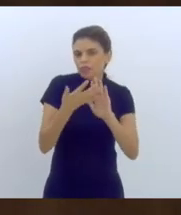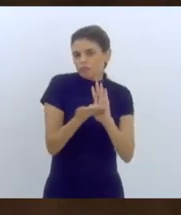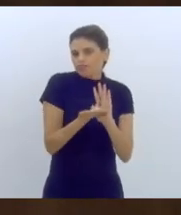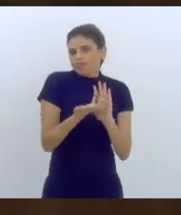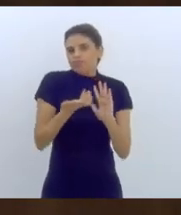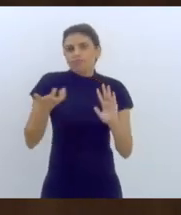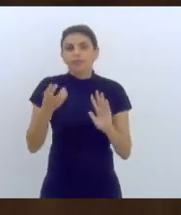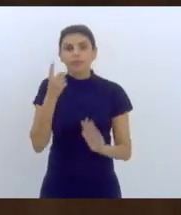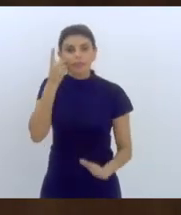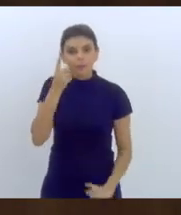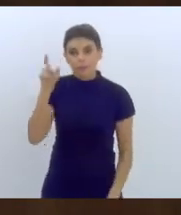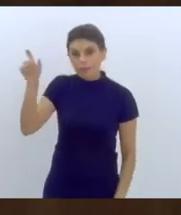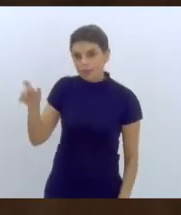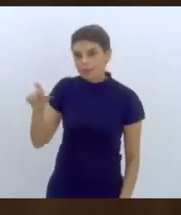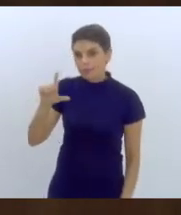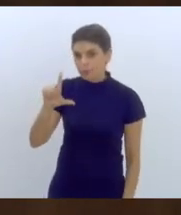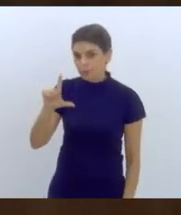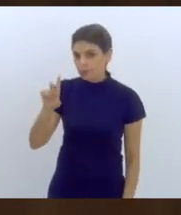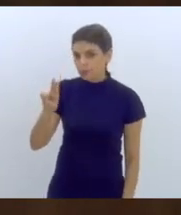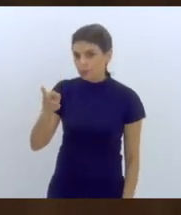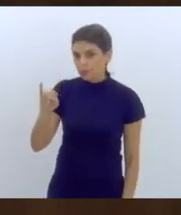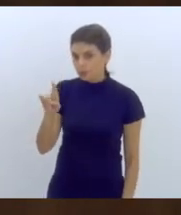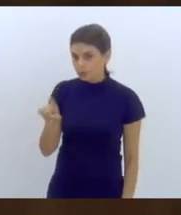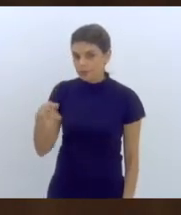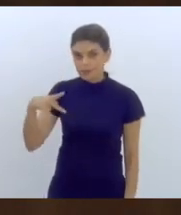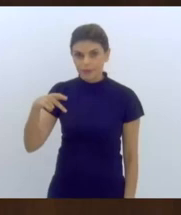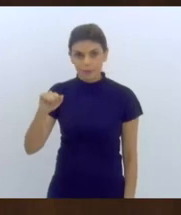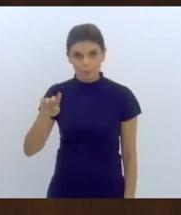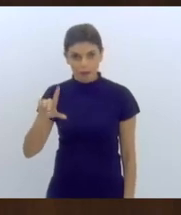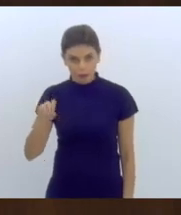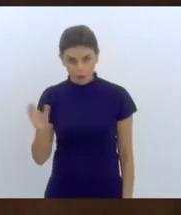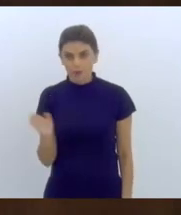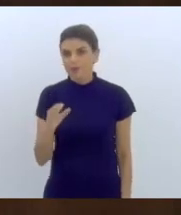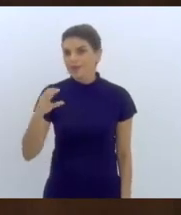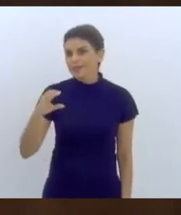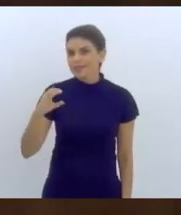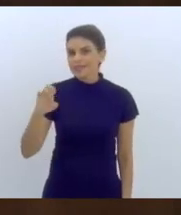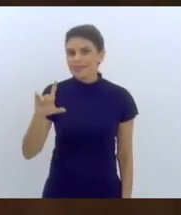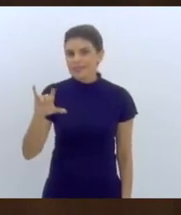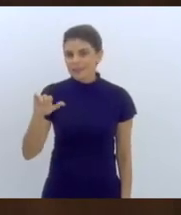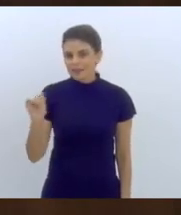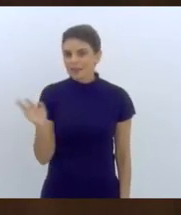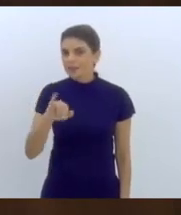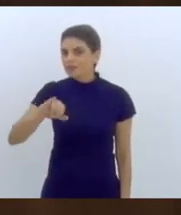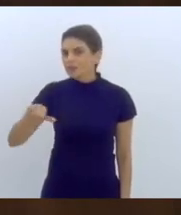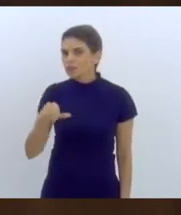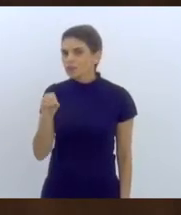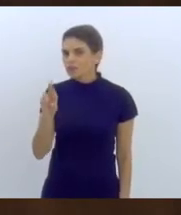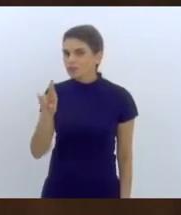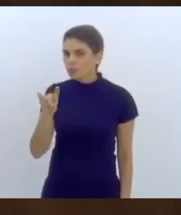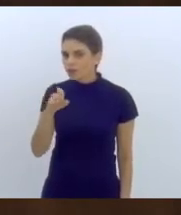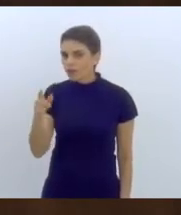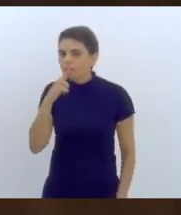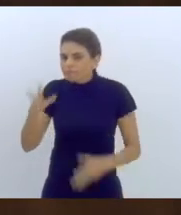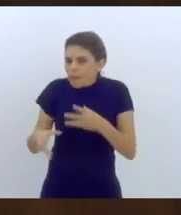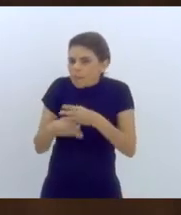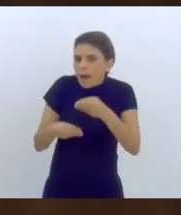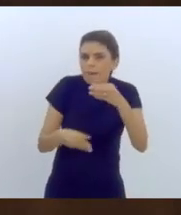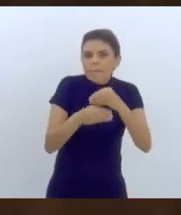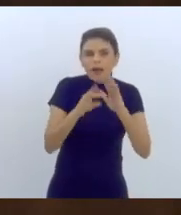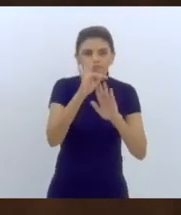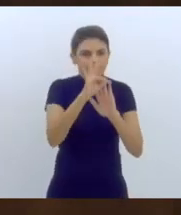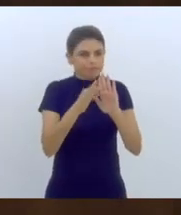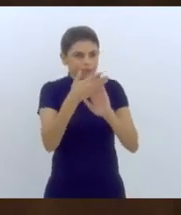nosso querido deputado Luiz Paulo, deputada Sarah Jordão, aqueles que emendaram um projeto e complementaram